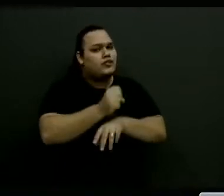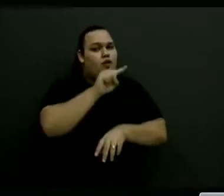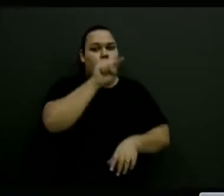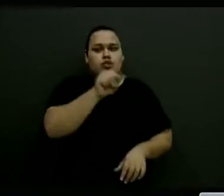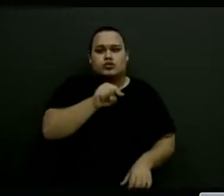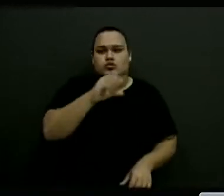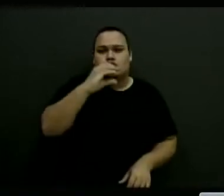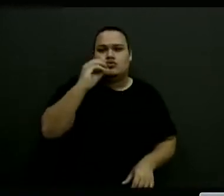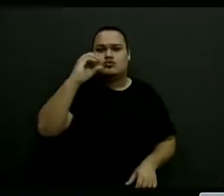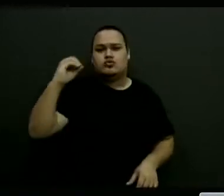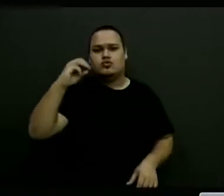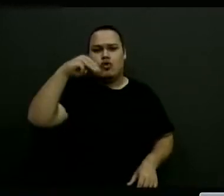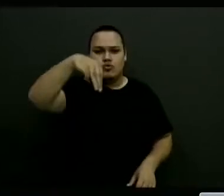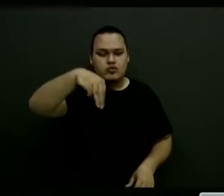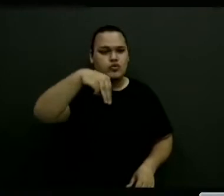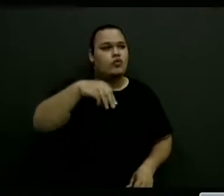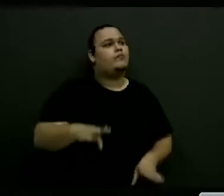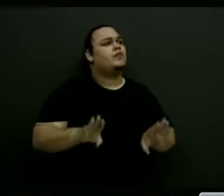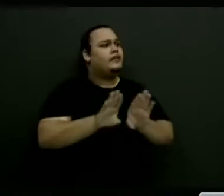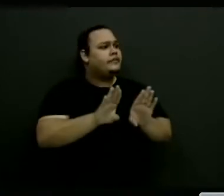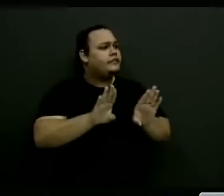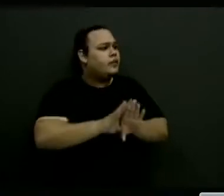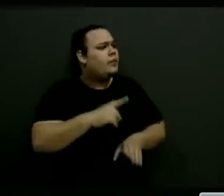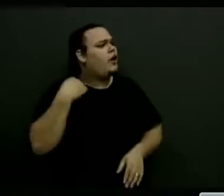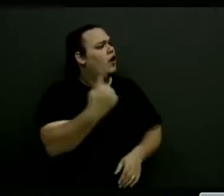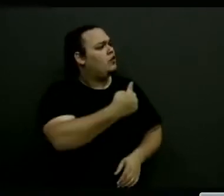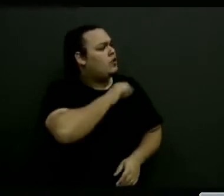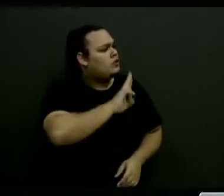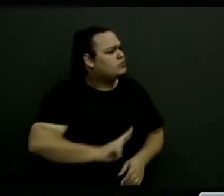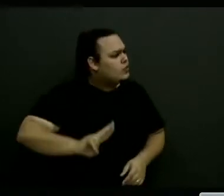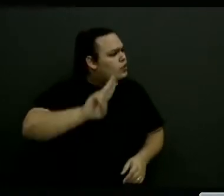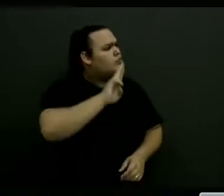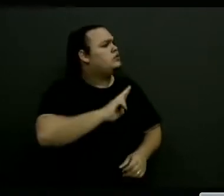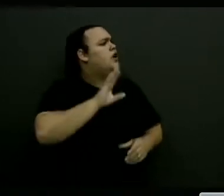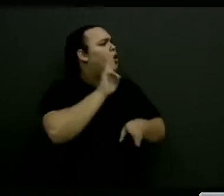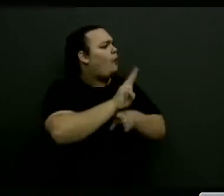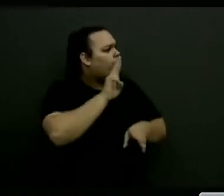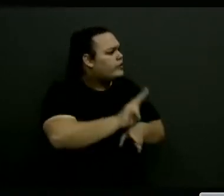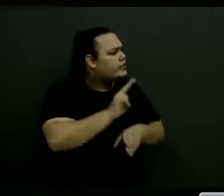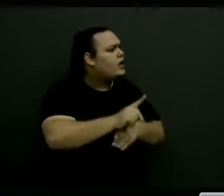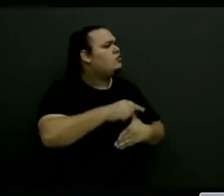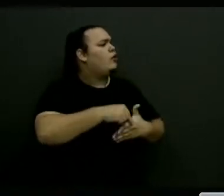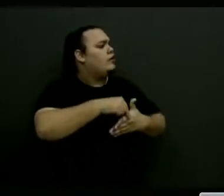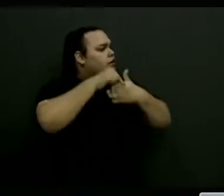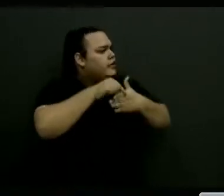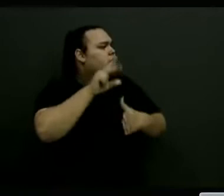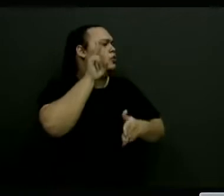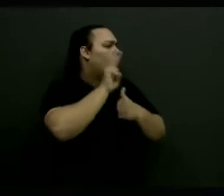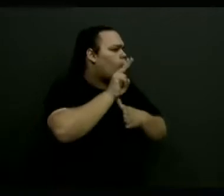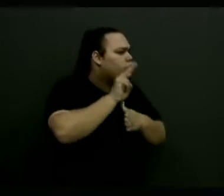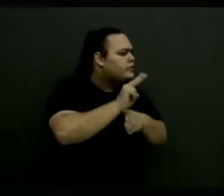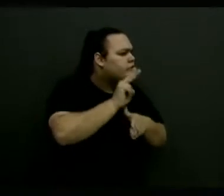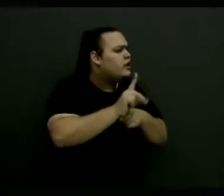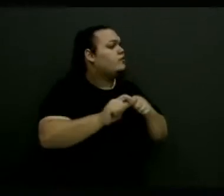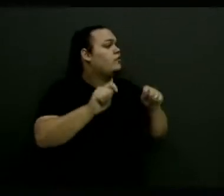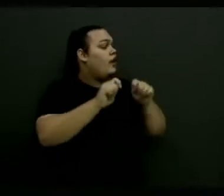Através do Zoom, nós temos comunicação com toda a liderança. Estamos ensinando